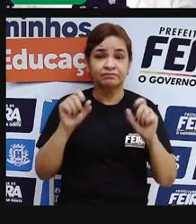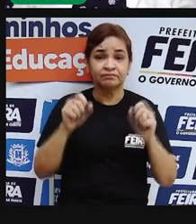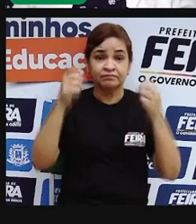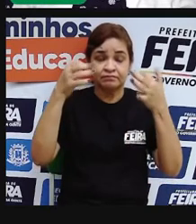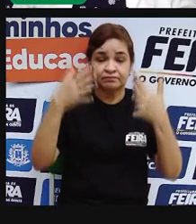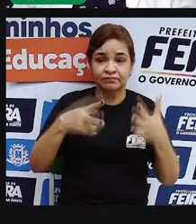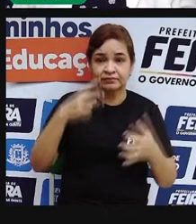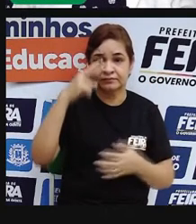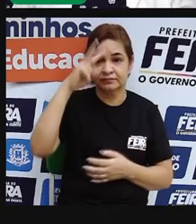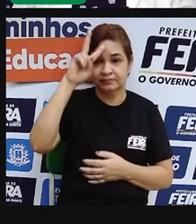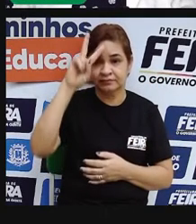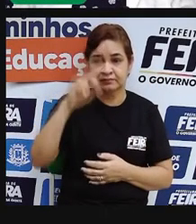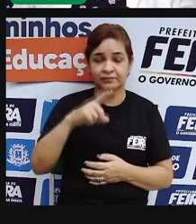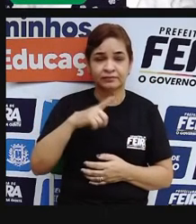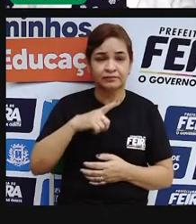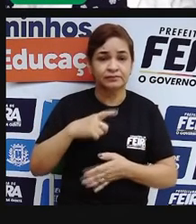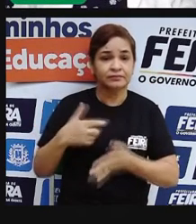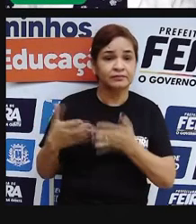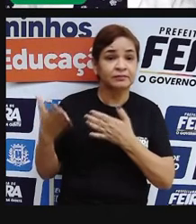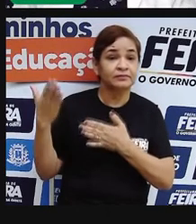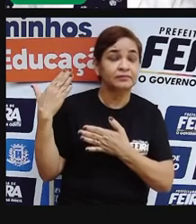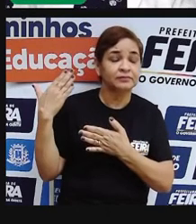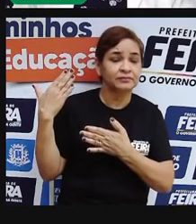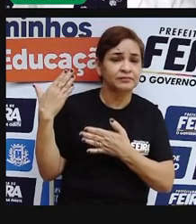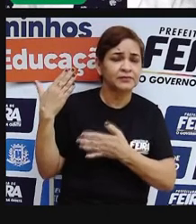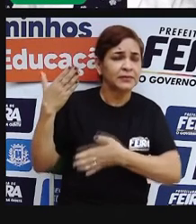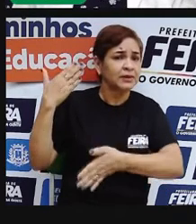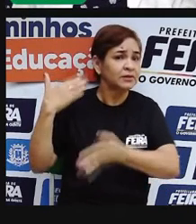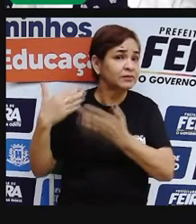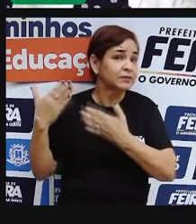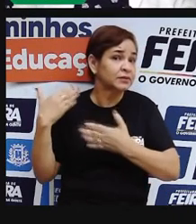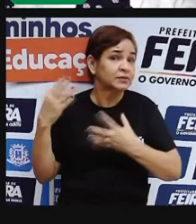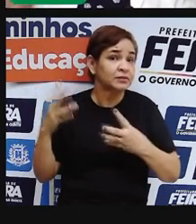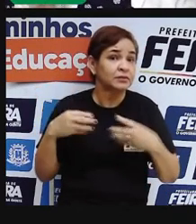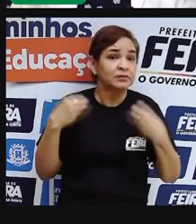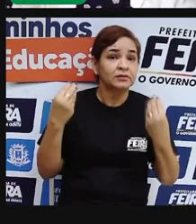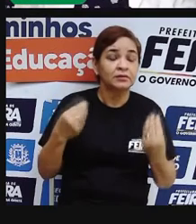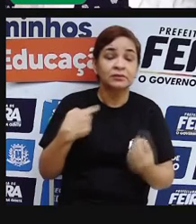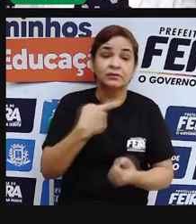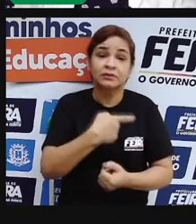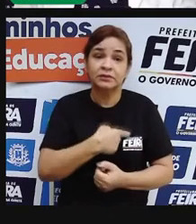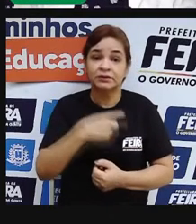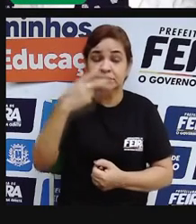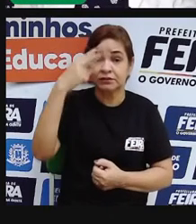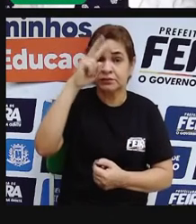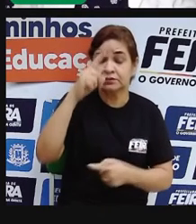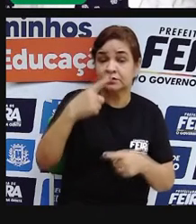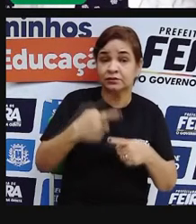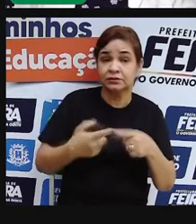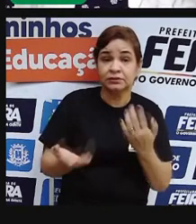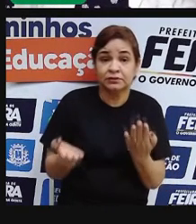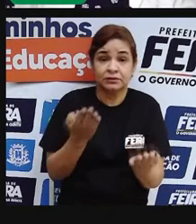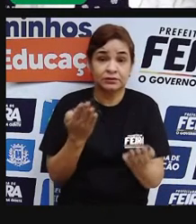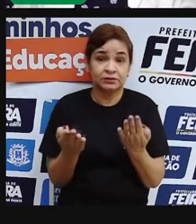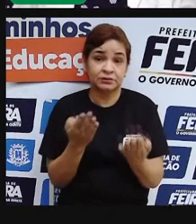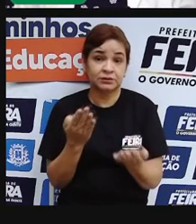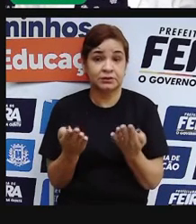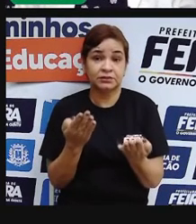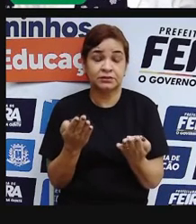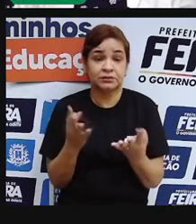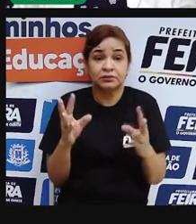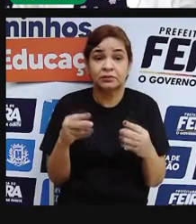quanto de história existe por trás de nós é porque essas comparações né